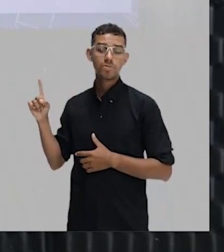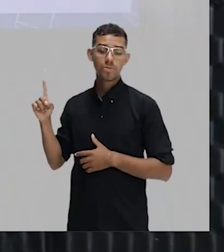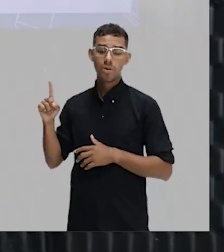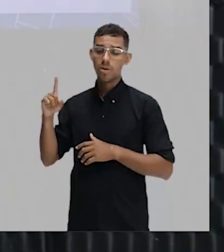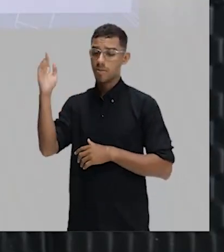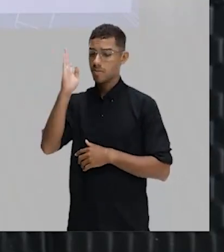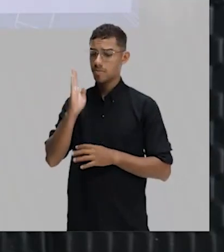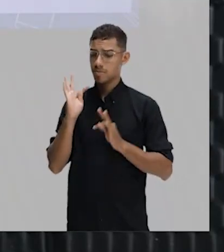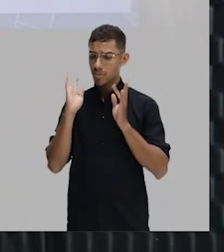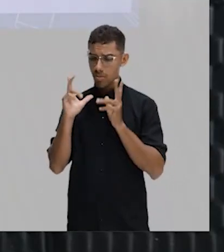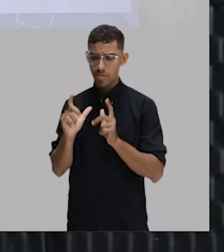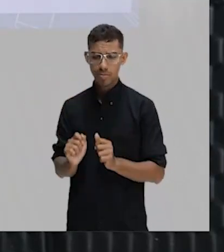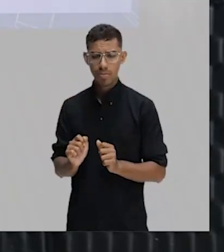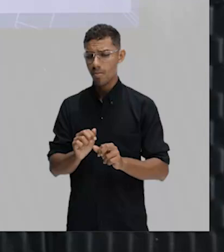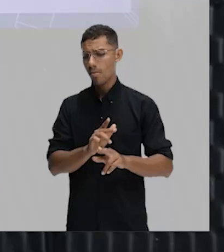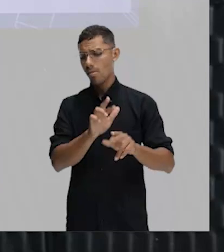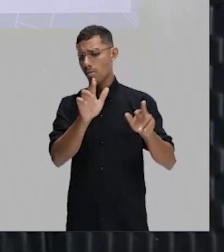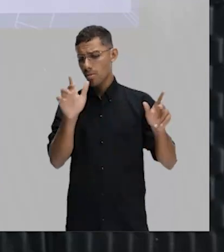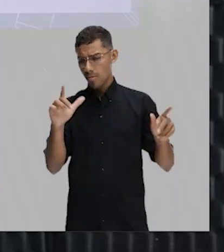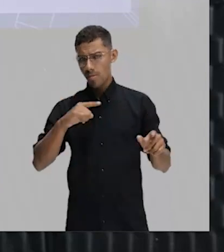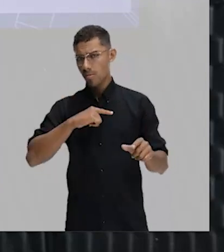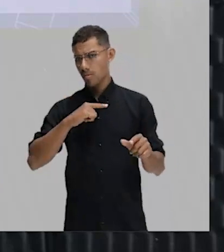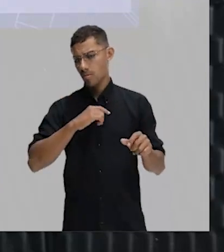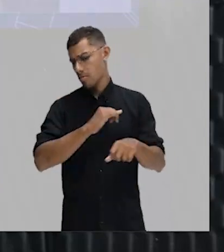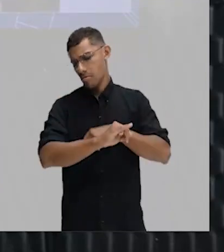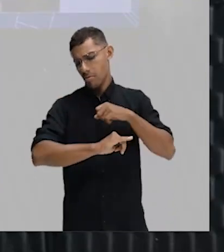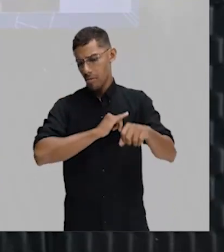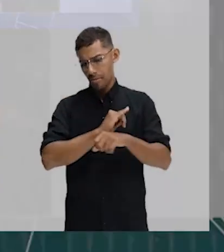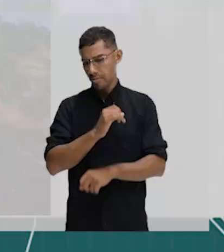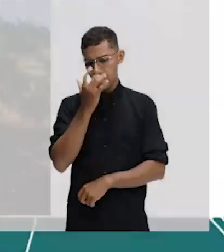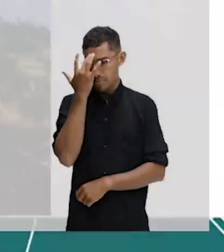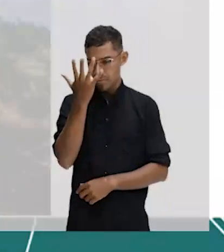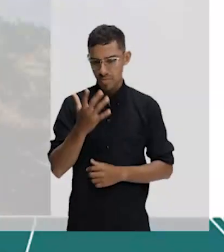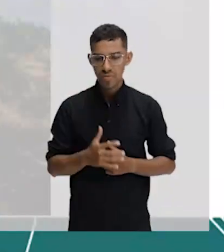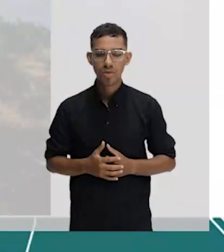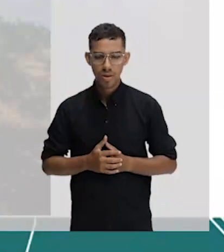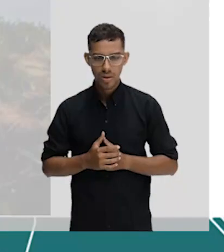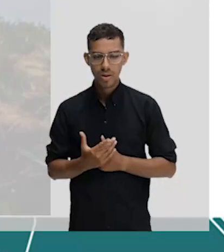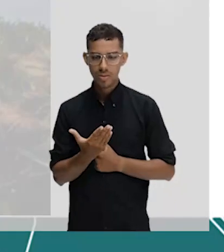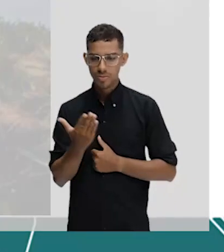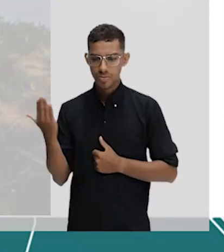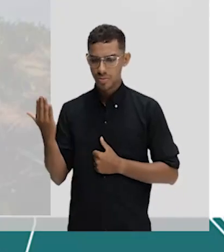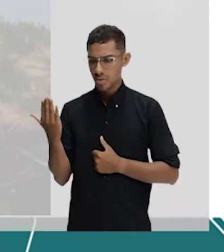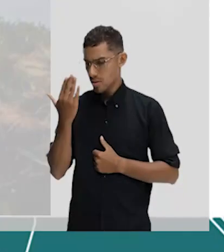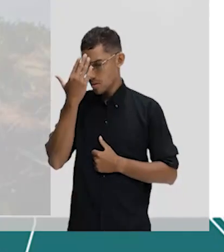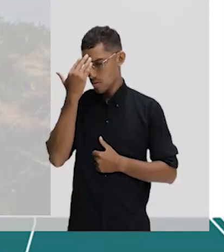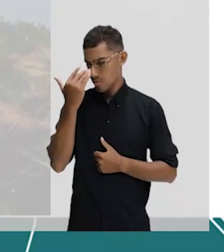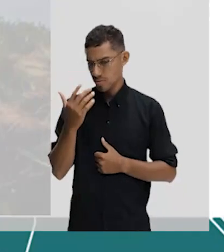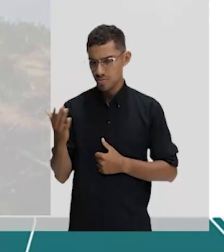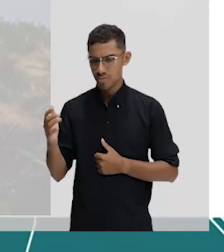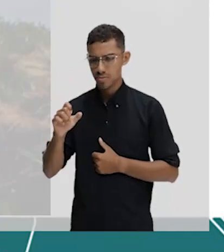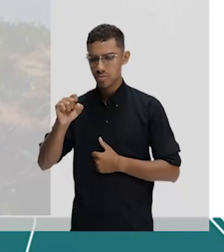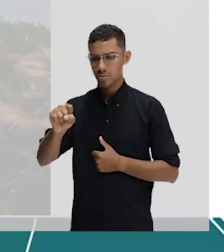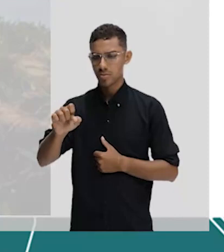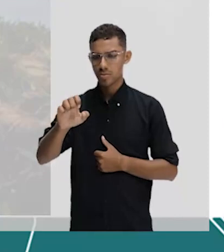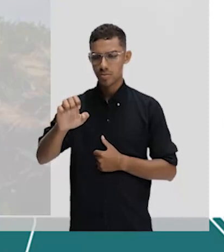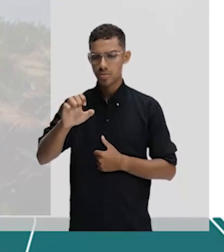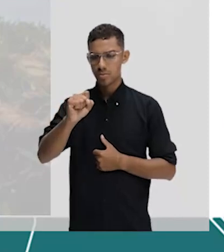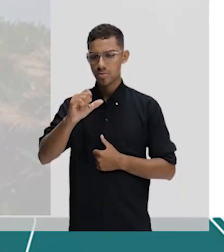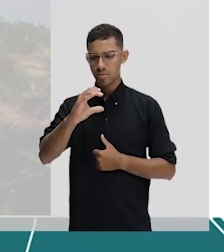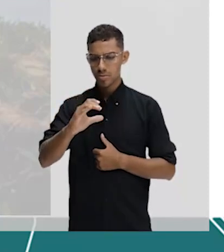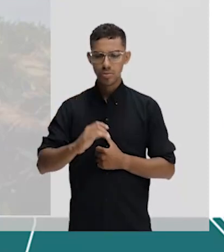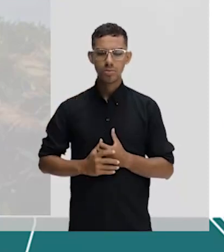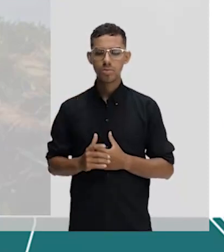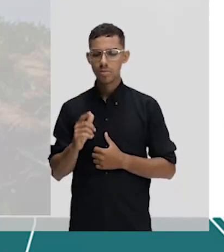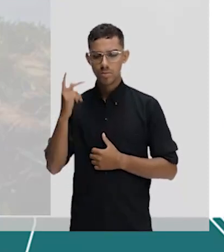festivais, basta você puxar no site ou na internet, você encontra com facilidade. Eu coloquei aqui um dos mais expressivos, que é o SESC Pompeia, em São Paulo, mas